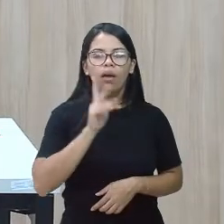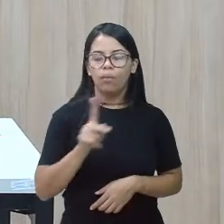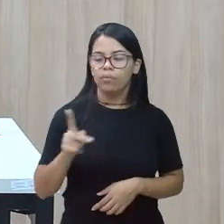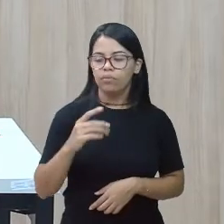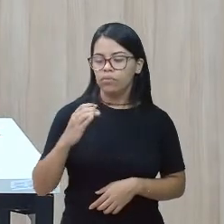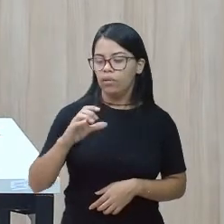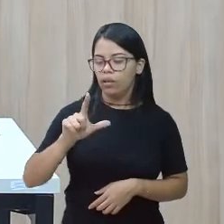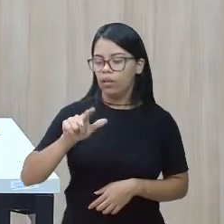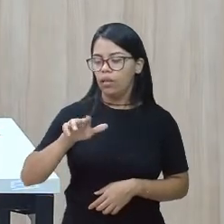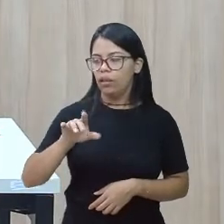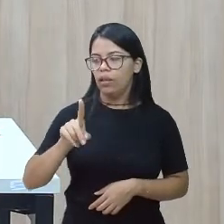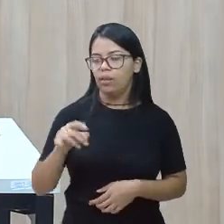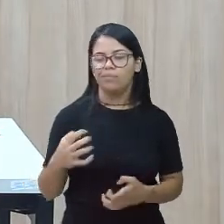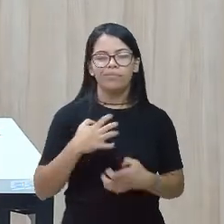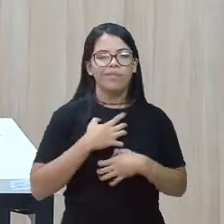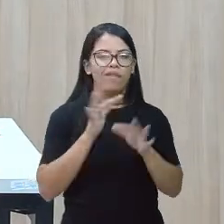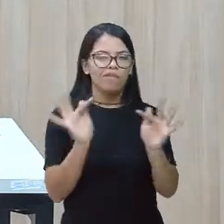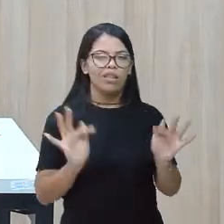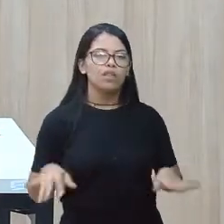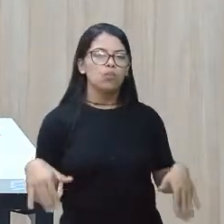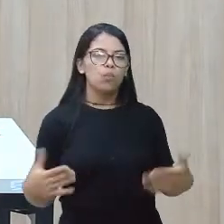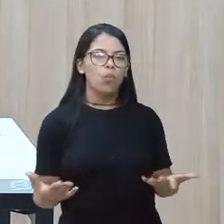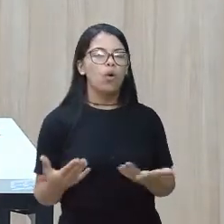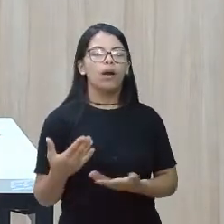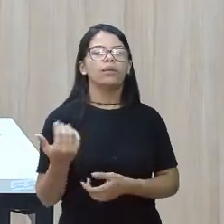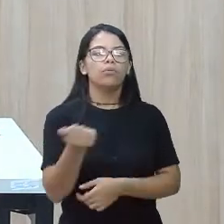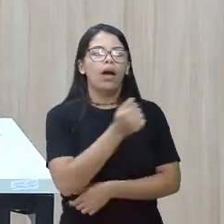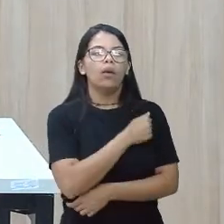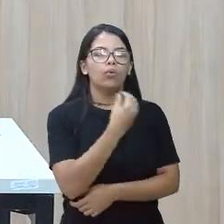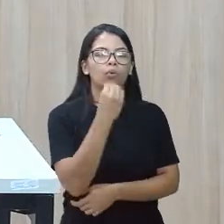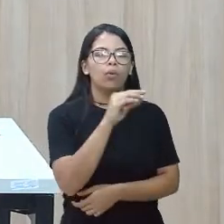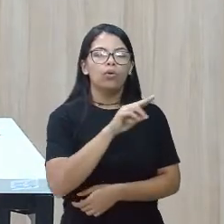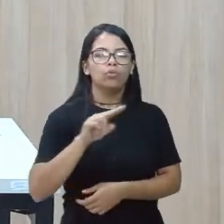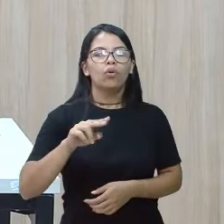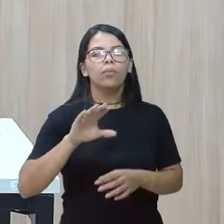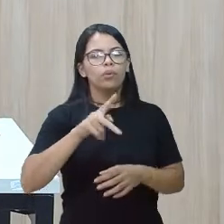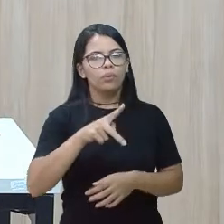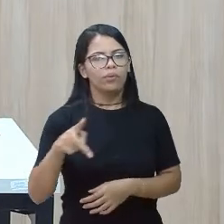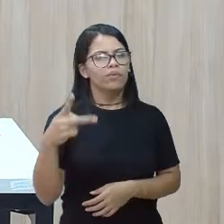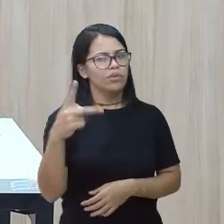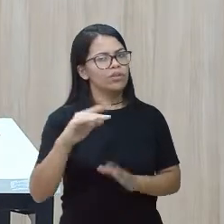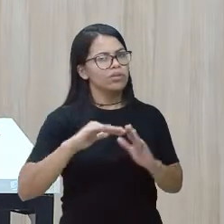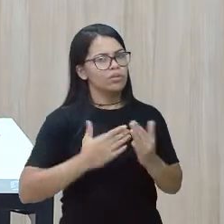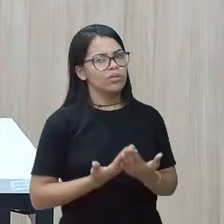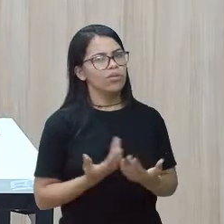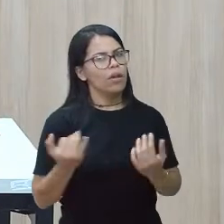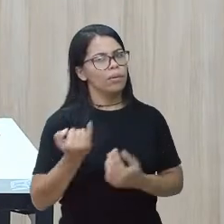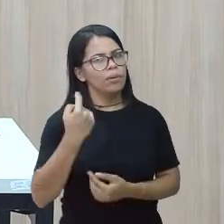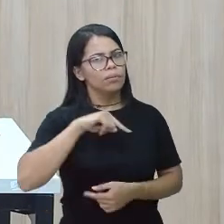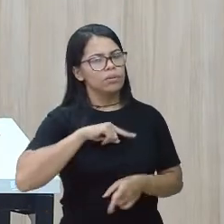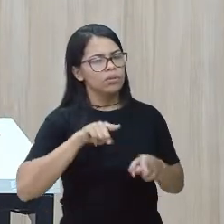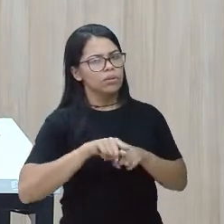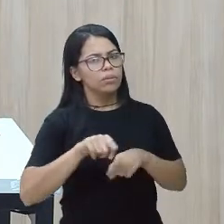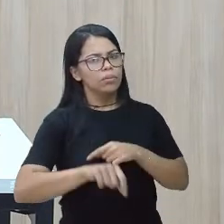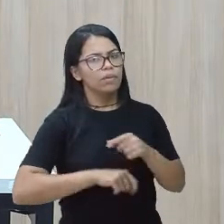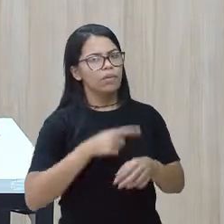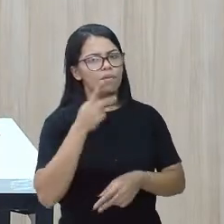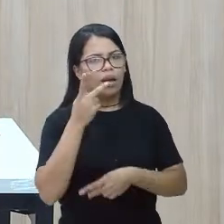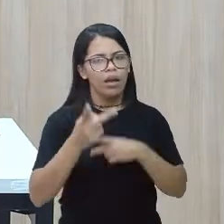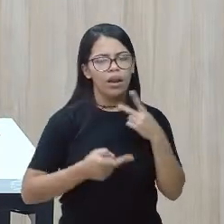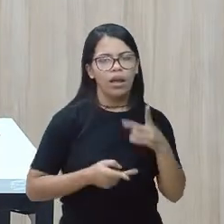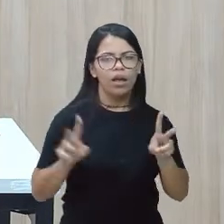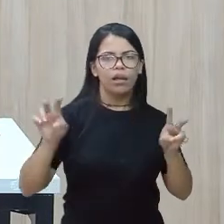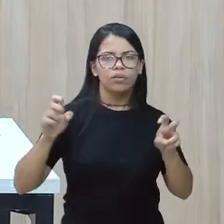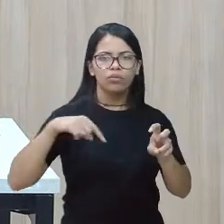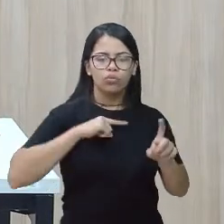Eu fico feliz quando os alunos colocam aí o nome dos professores aí da sua escola. É muito importante para a gente também, nós falarmos, até